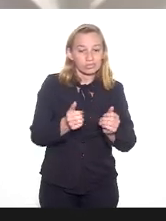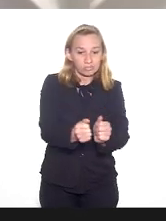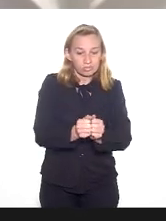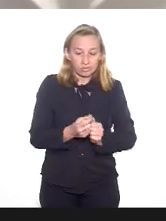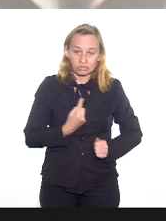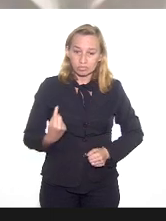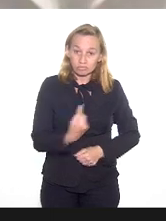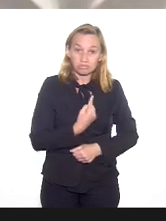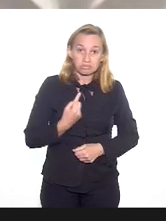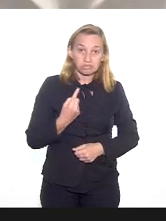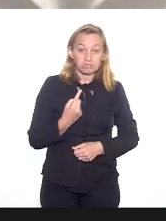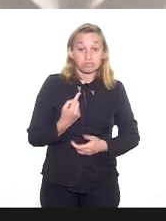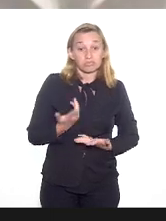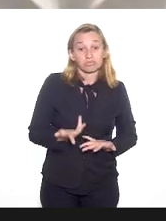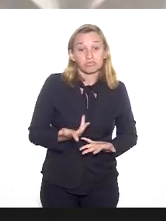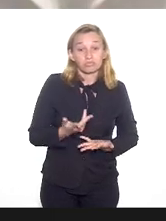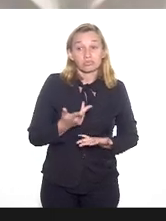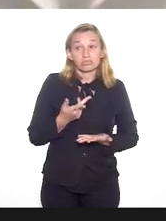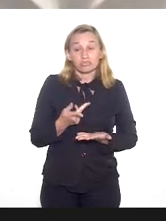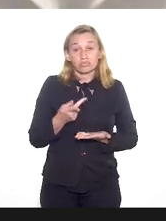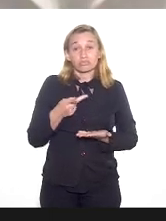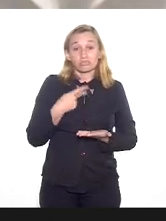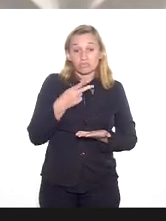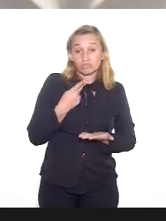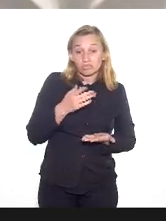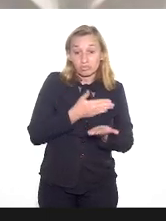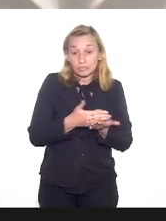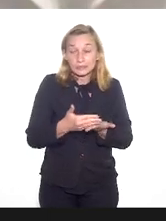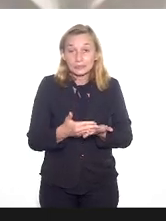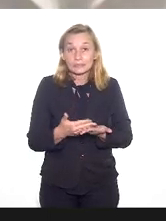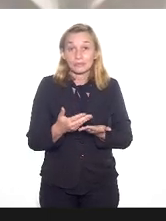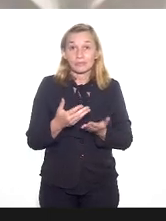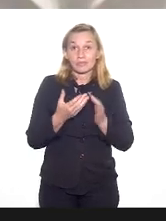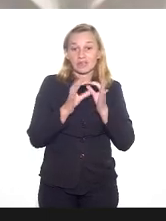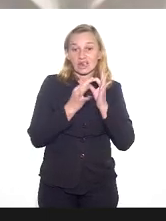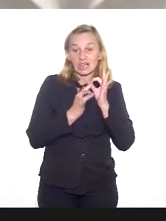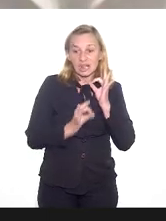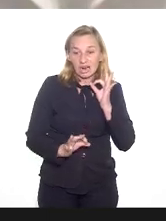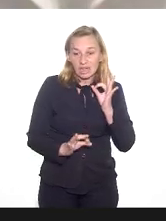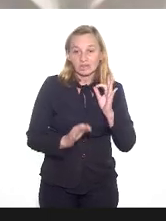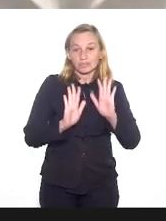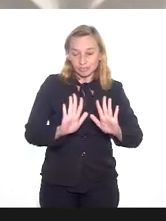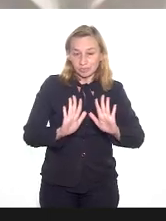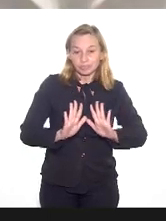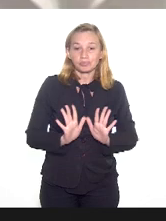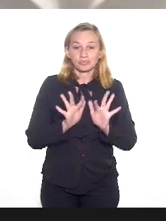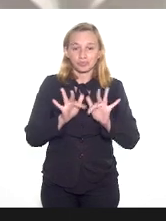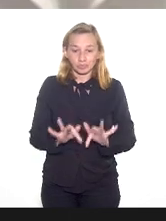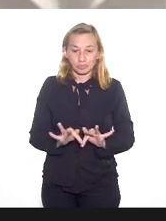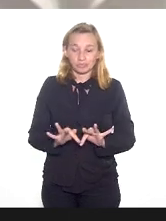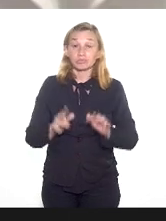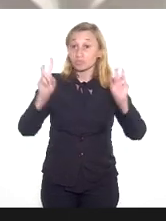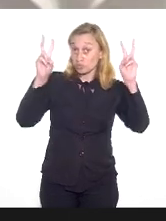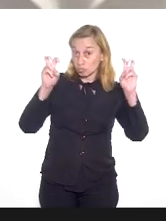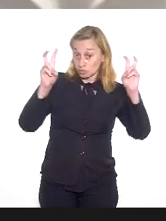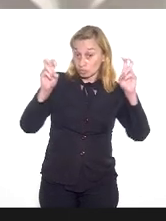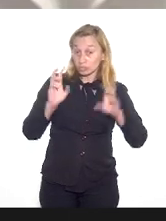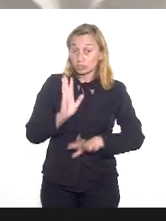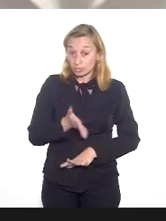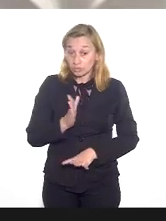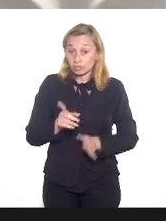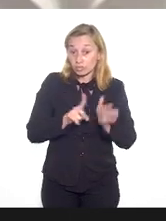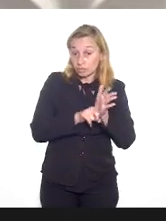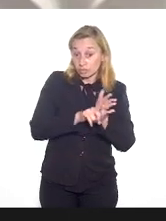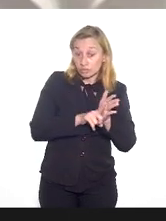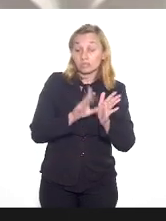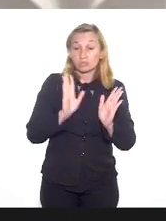tive a oportunidade de fazer no início e não vou aqui fazer qualquer tipo de consideração sobre o tema que estamos